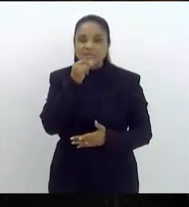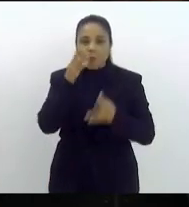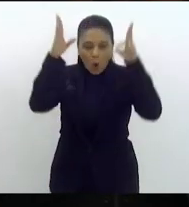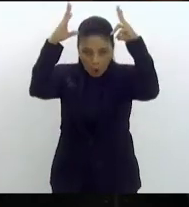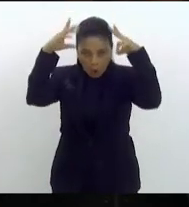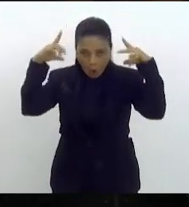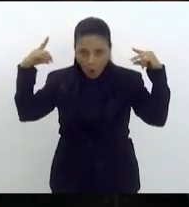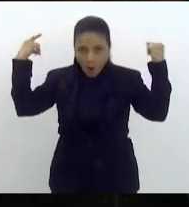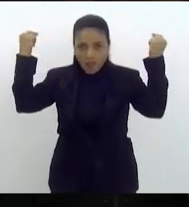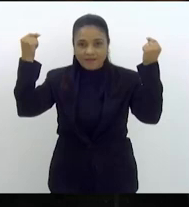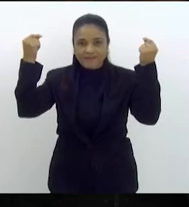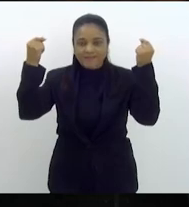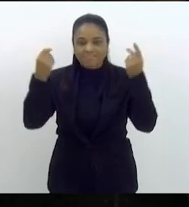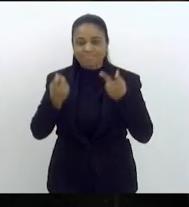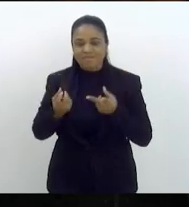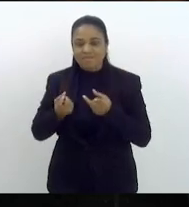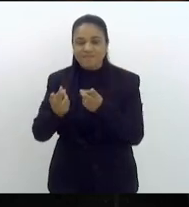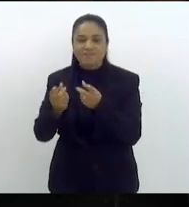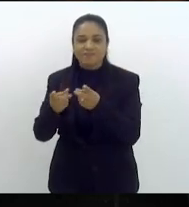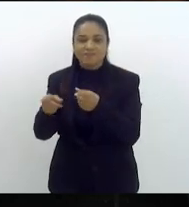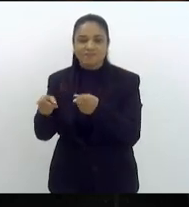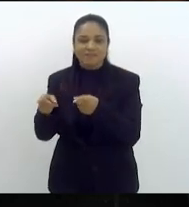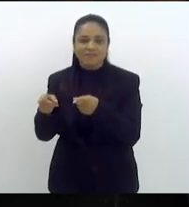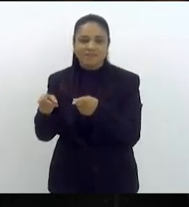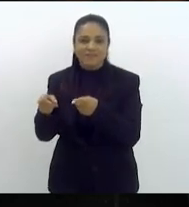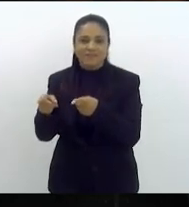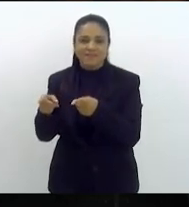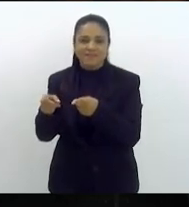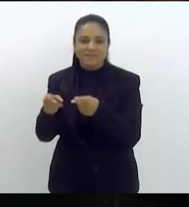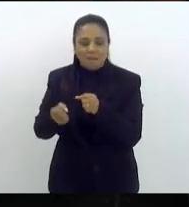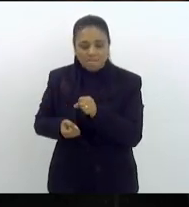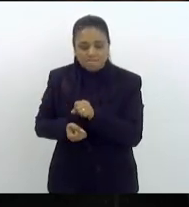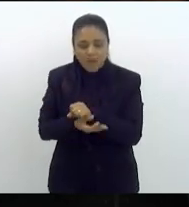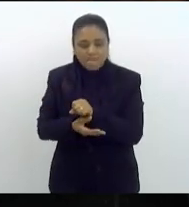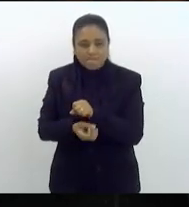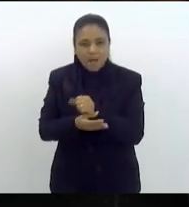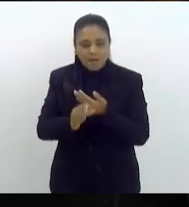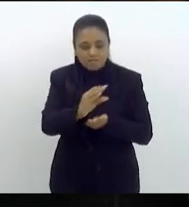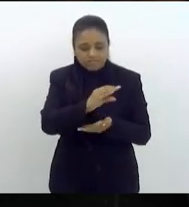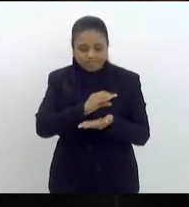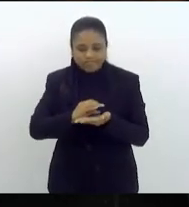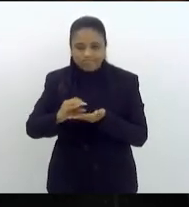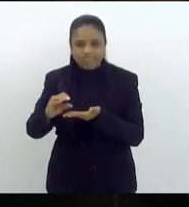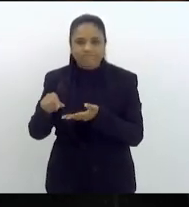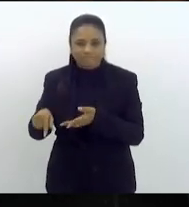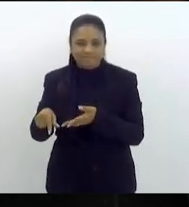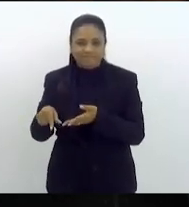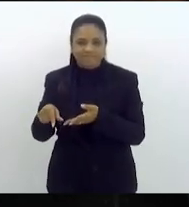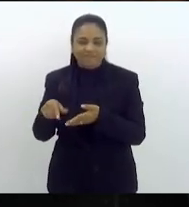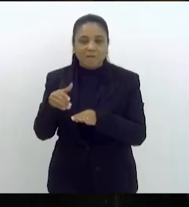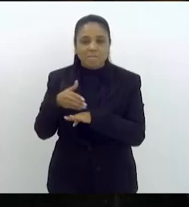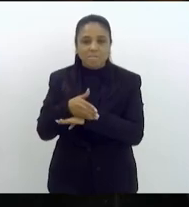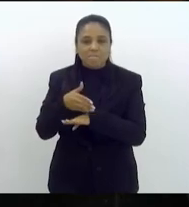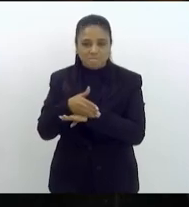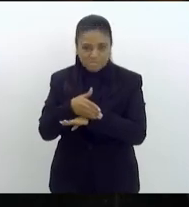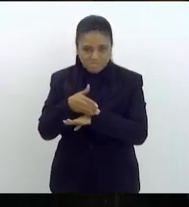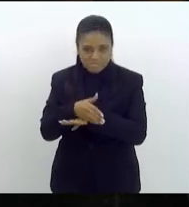vendia preço de mercado burrava os repasse das participações